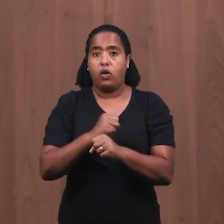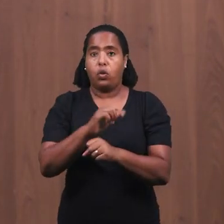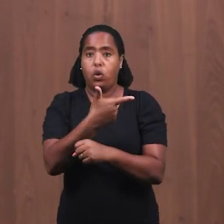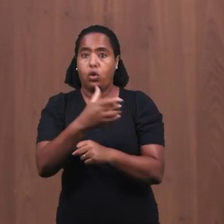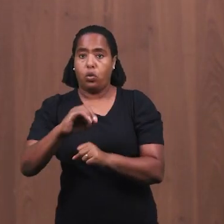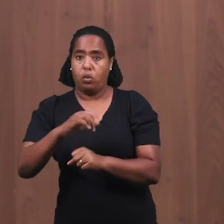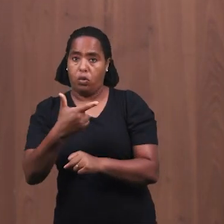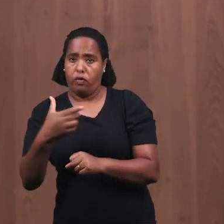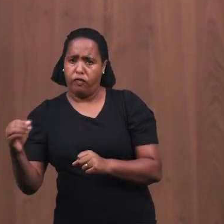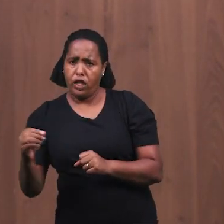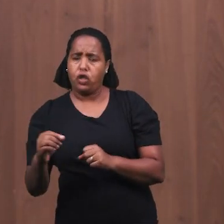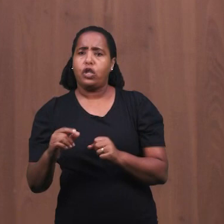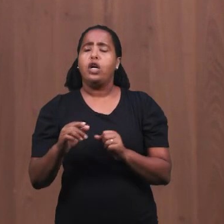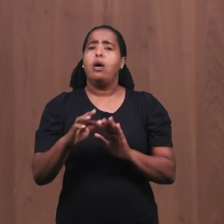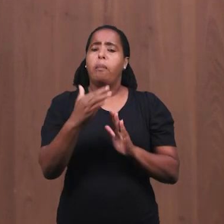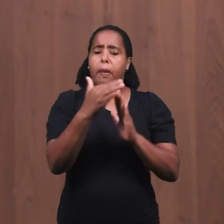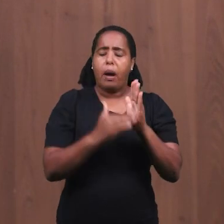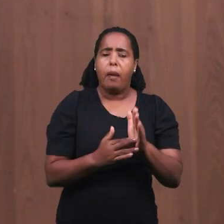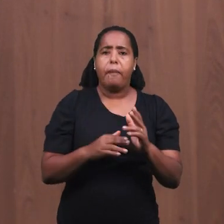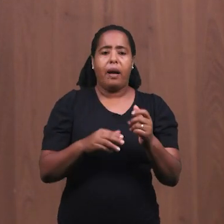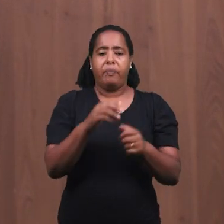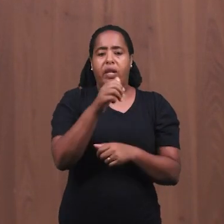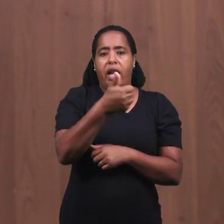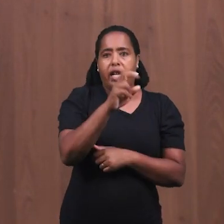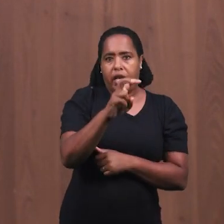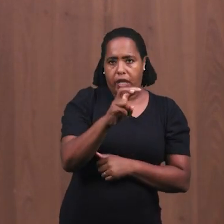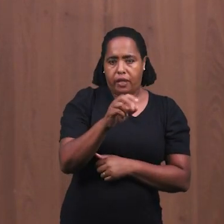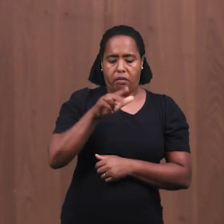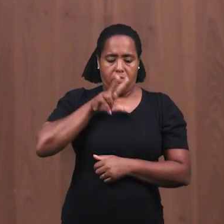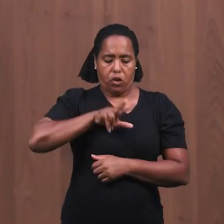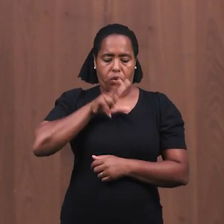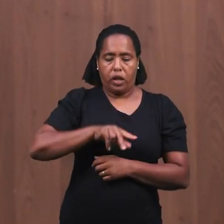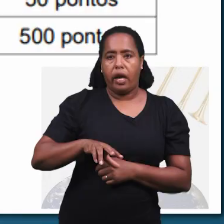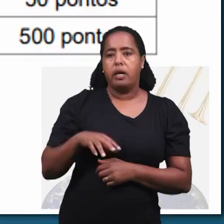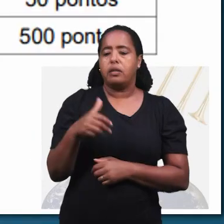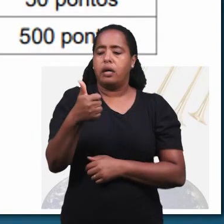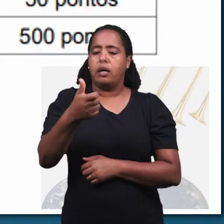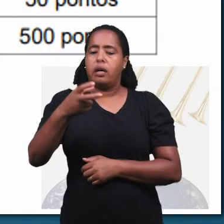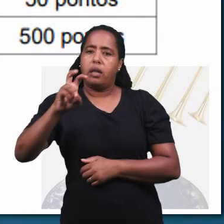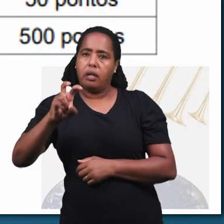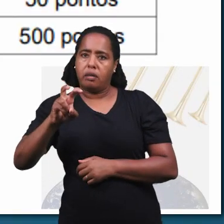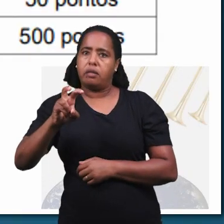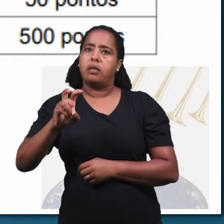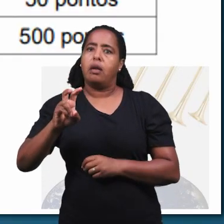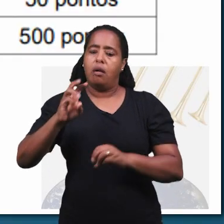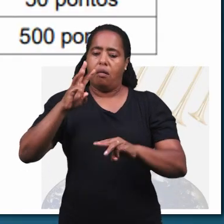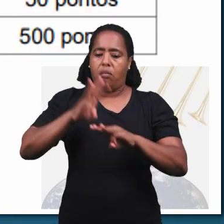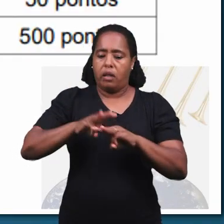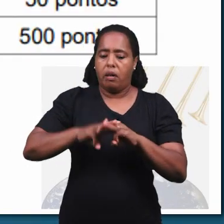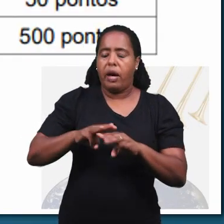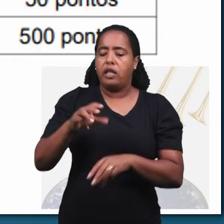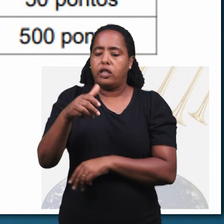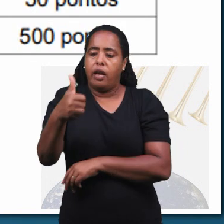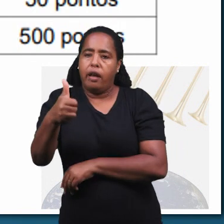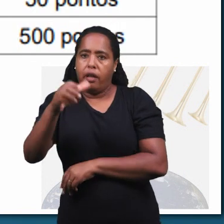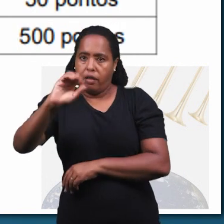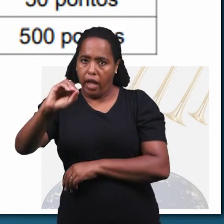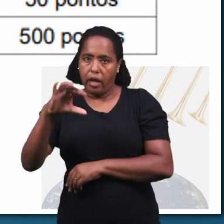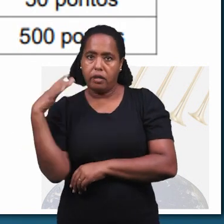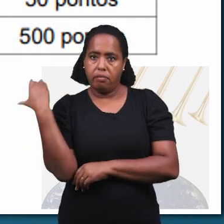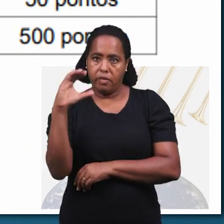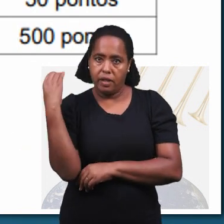assim organizada: 15 questões de língua portuguesa, 15 questões de matemática, 10 questões